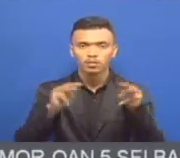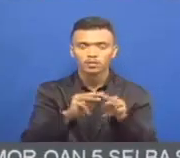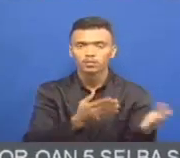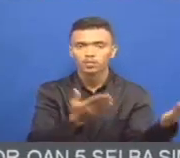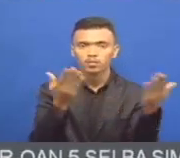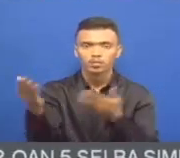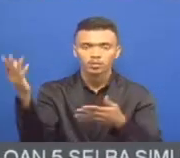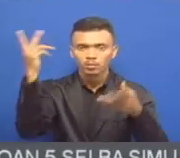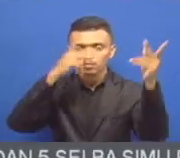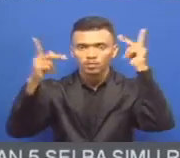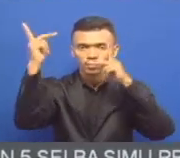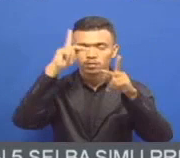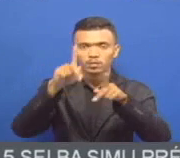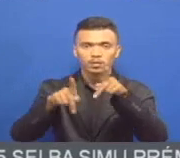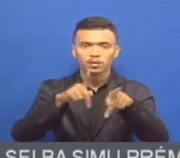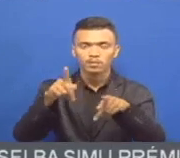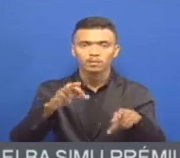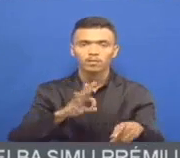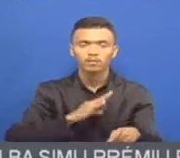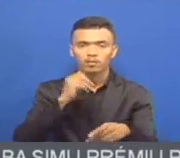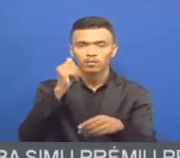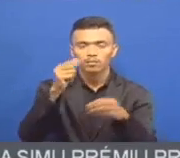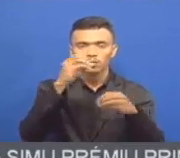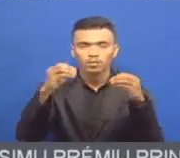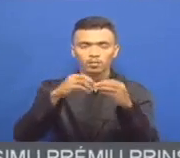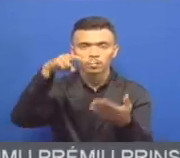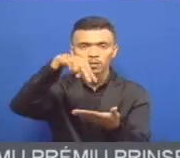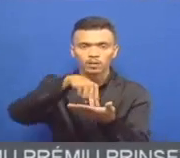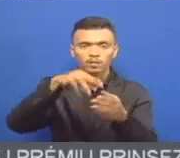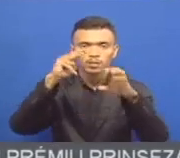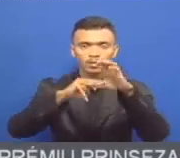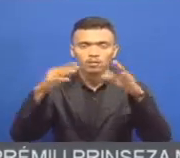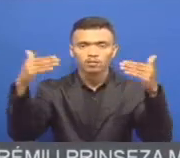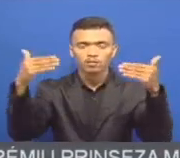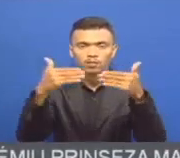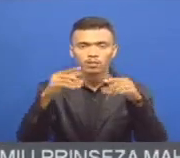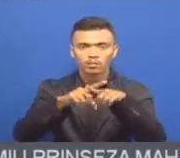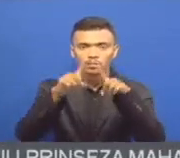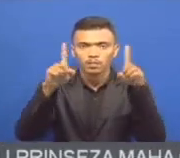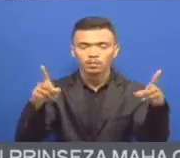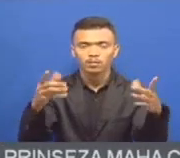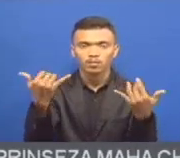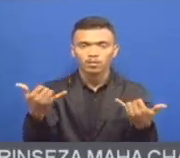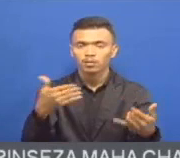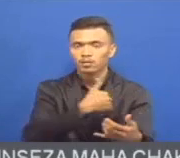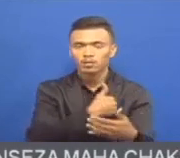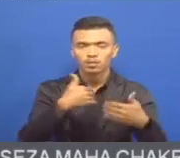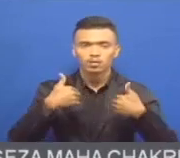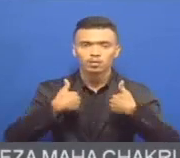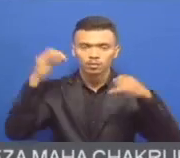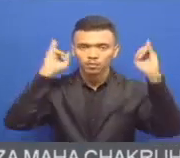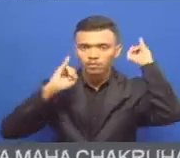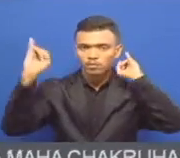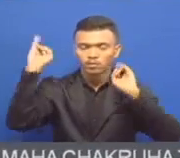ona preocupação habitante Fatumeia, Conabá, hari mercado fronteira para governo central. Maibeto Ohin Lorenz, sedau que iha